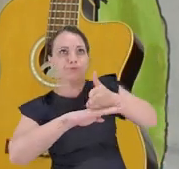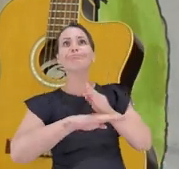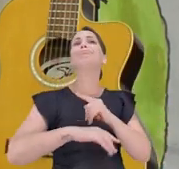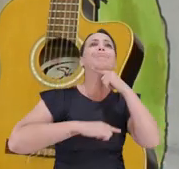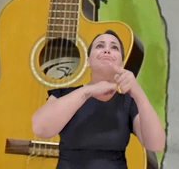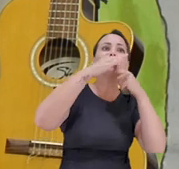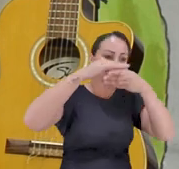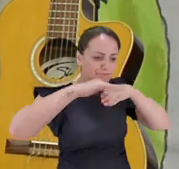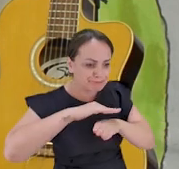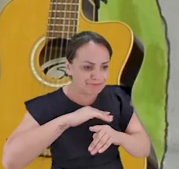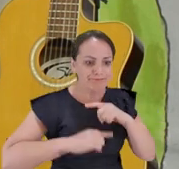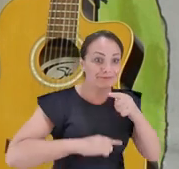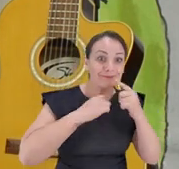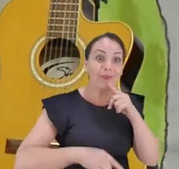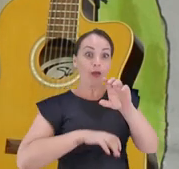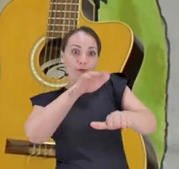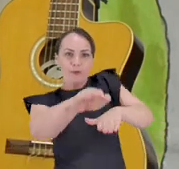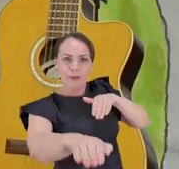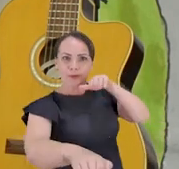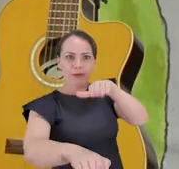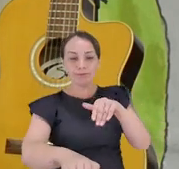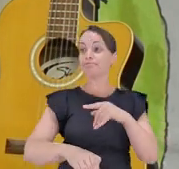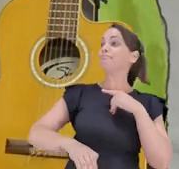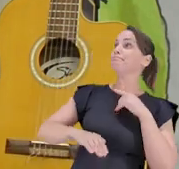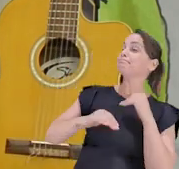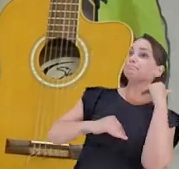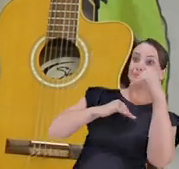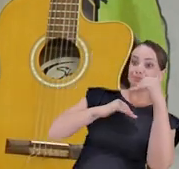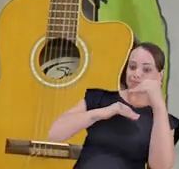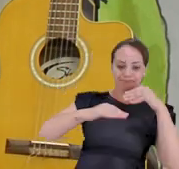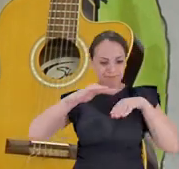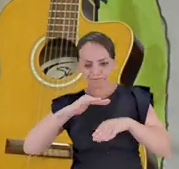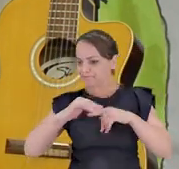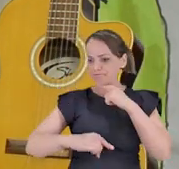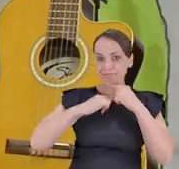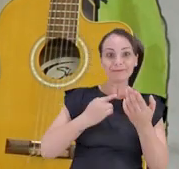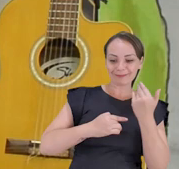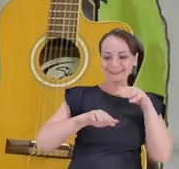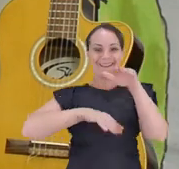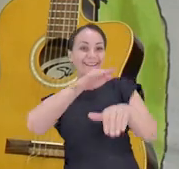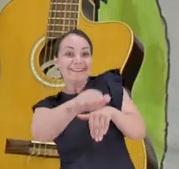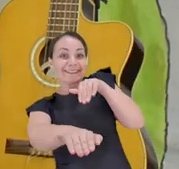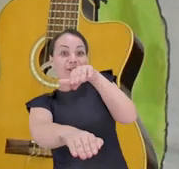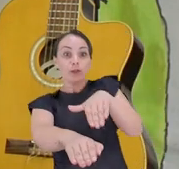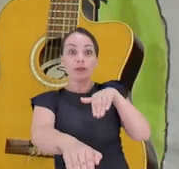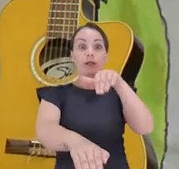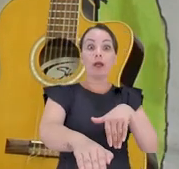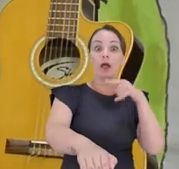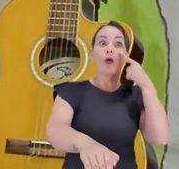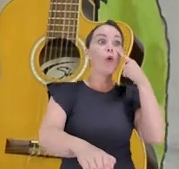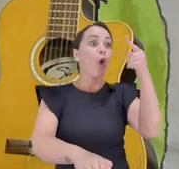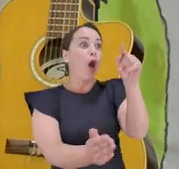dá, por baixo não dá, então vamos nadar? Por cima não dá, por baixo não dá, então vamos nadar? Vamos! Vamos. Olha, estou vendo